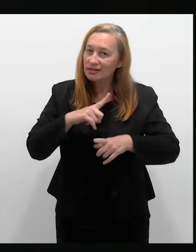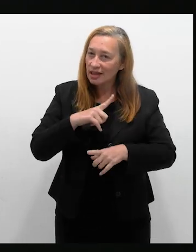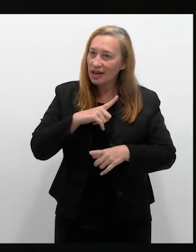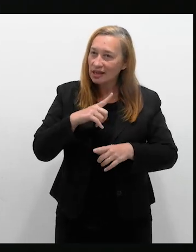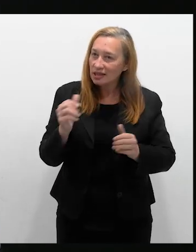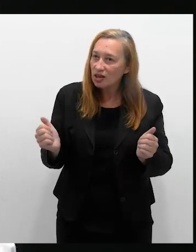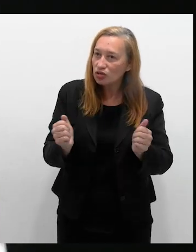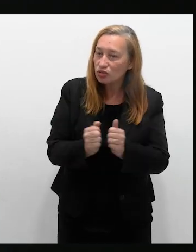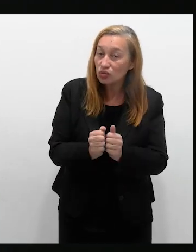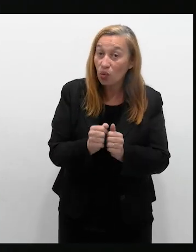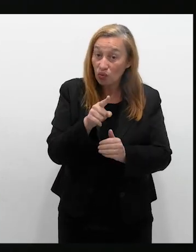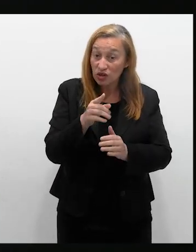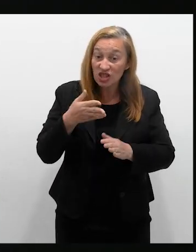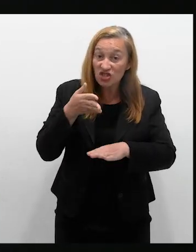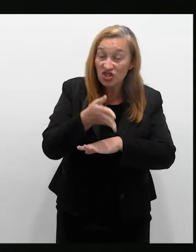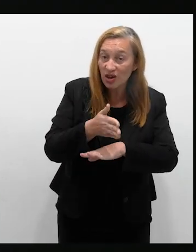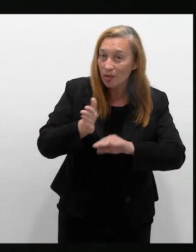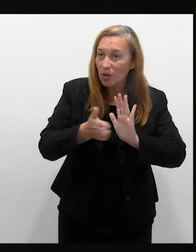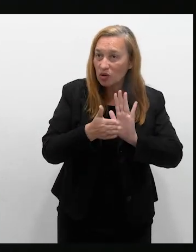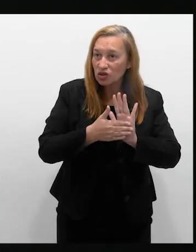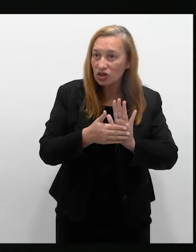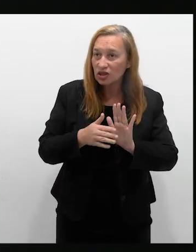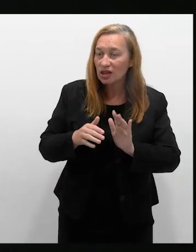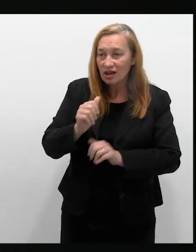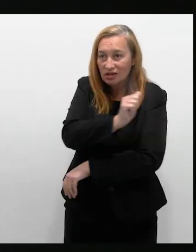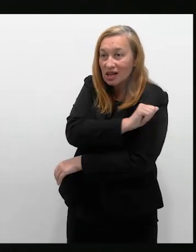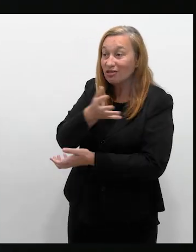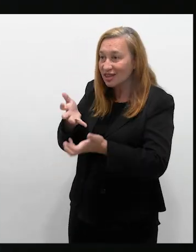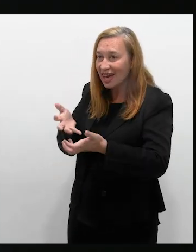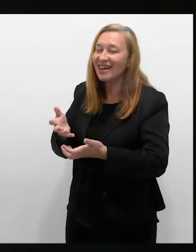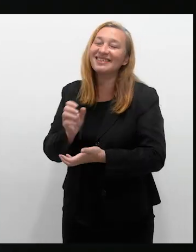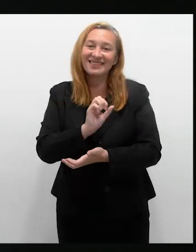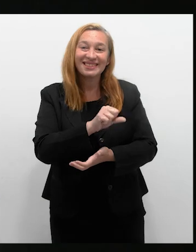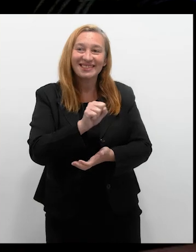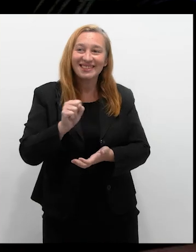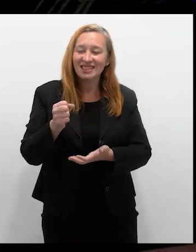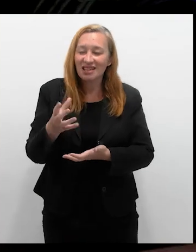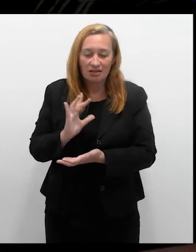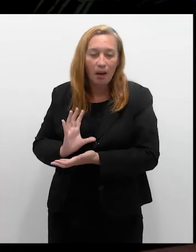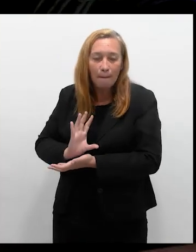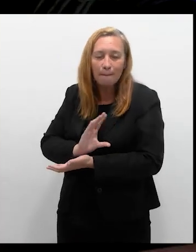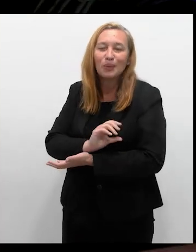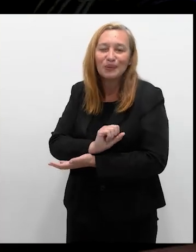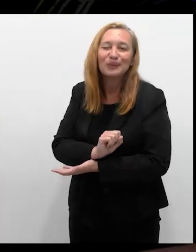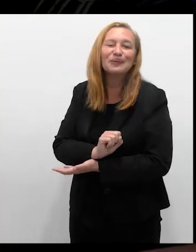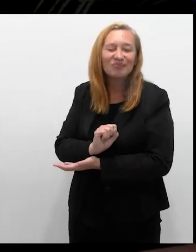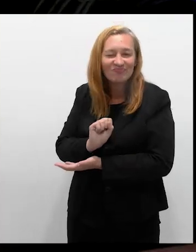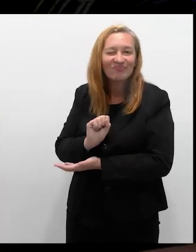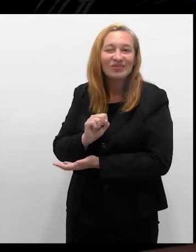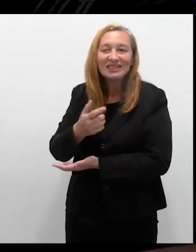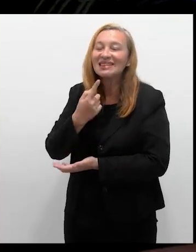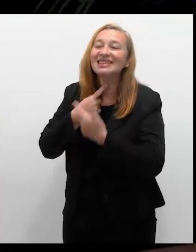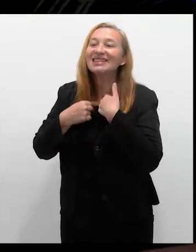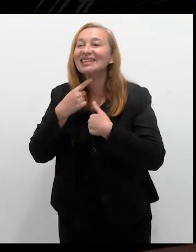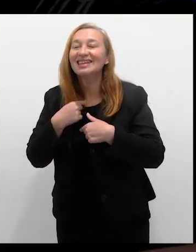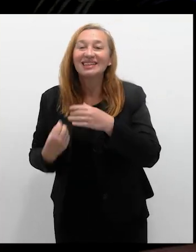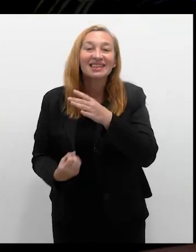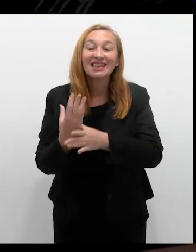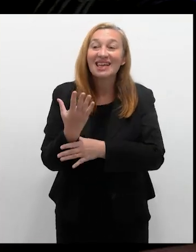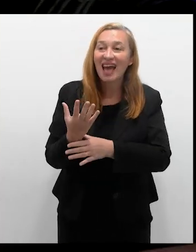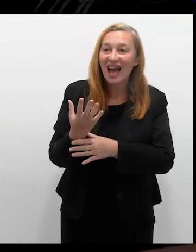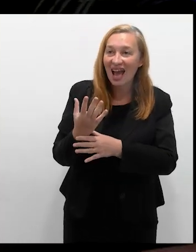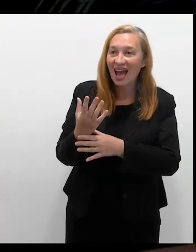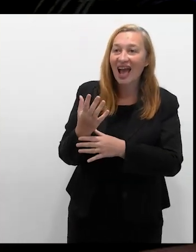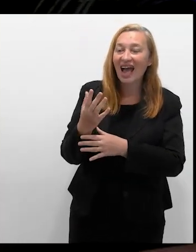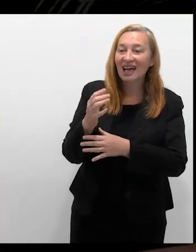interesse em participar? Existe Sim, assim, quando vocês chegam sim. com a proposta, a galera quer vir fazer? Existe essa paixão, né? É. Existe esse desejo